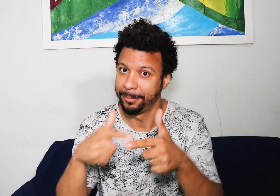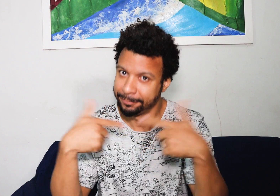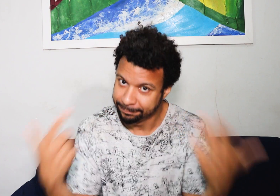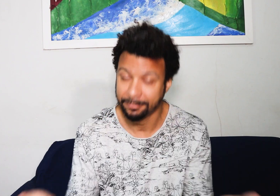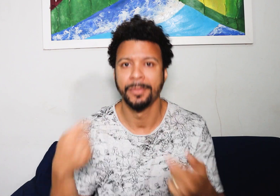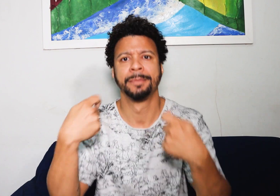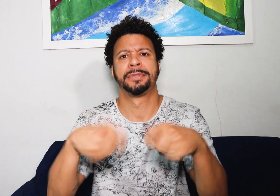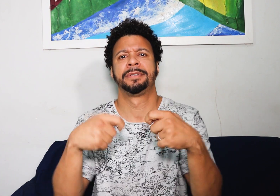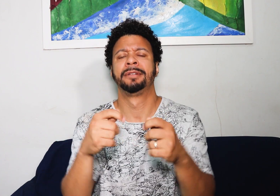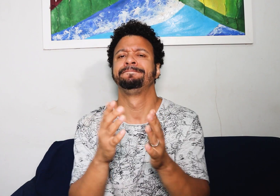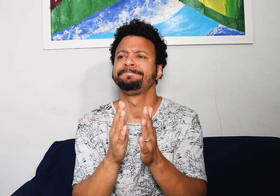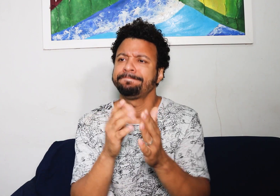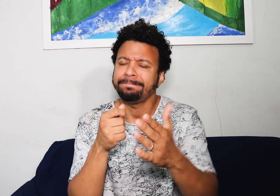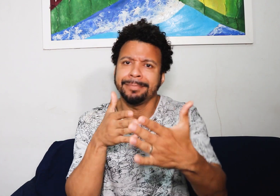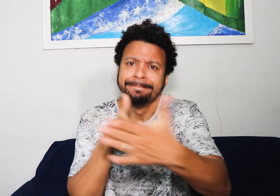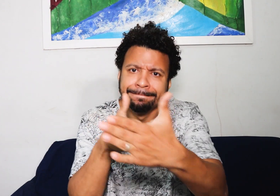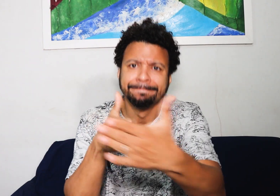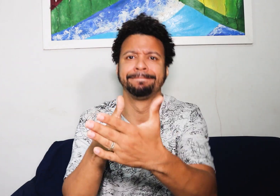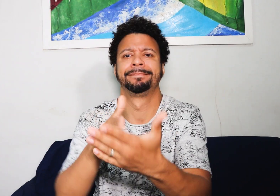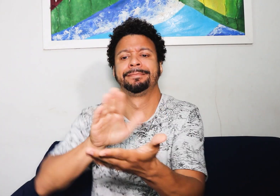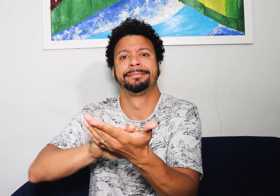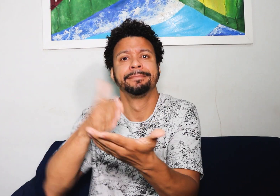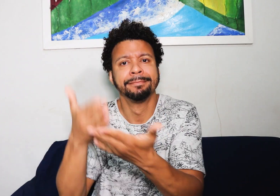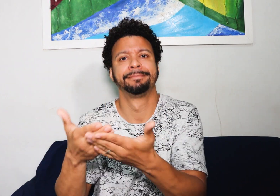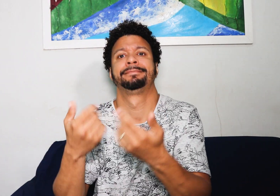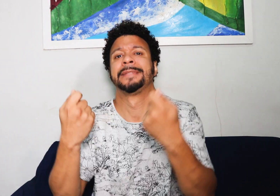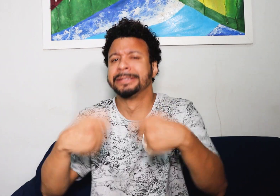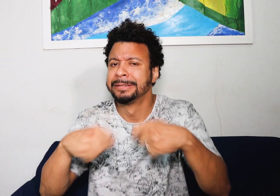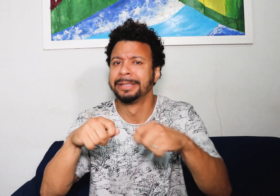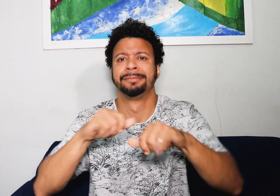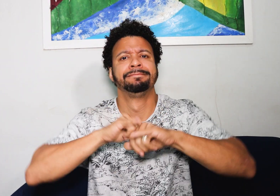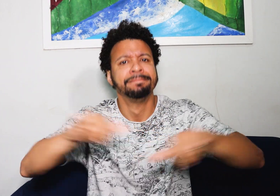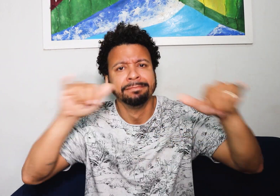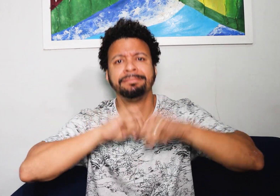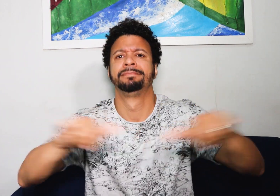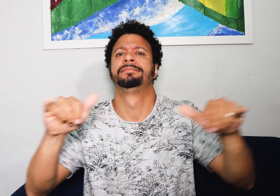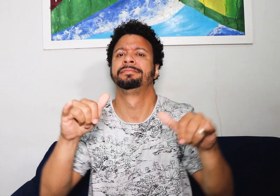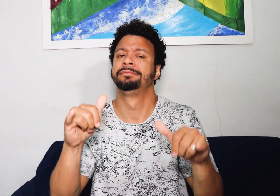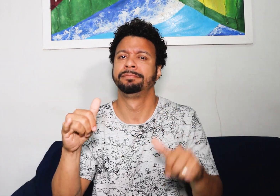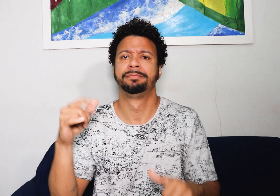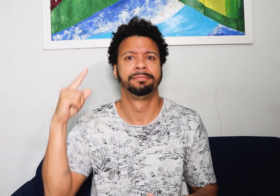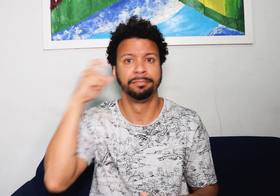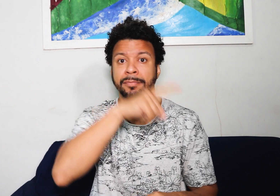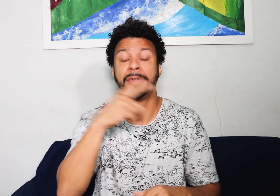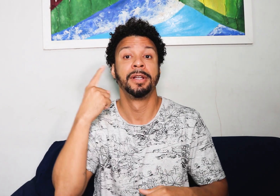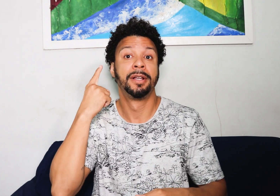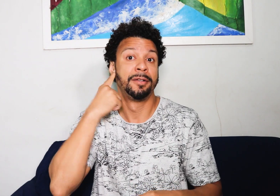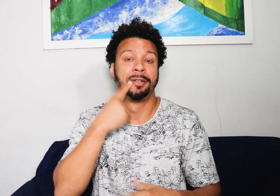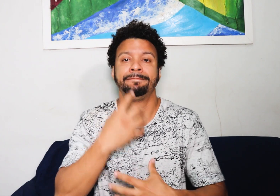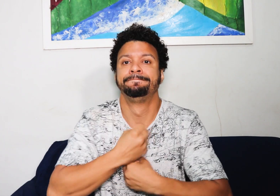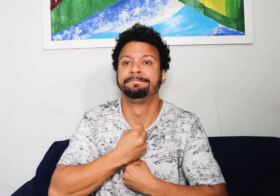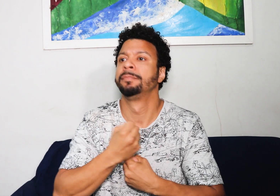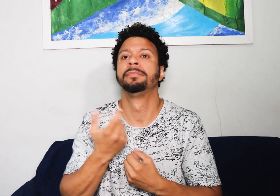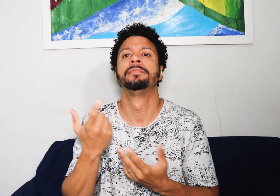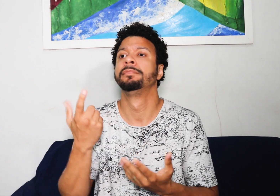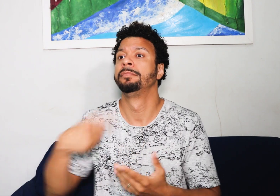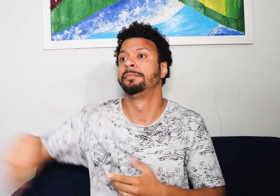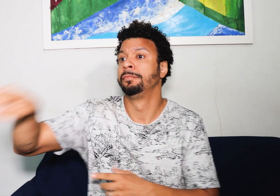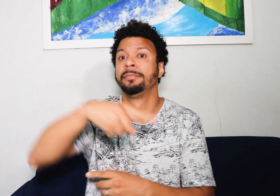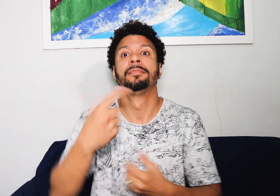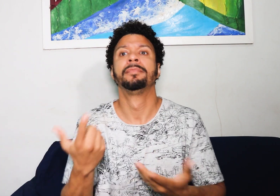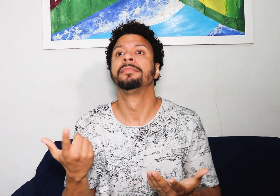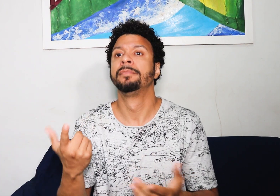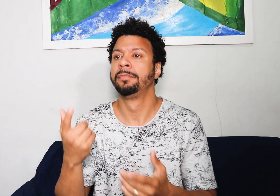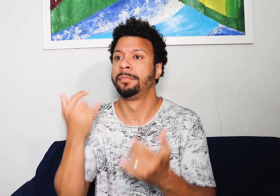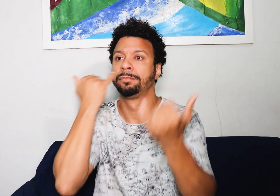eu fui saber aquela informação bem depois. Então esse é o problema. A falta de acessibilidade nos jornais, nas TVs é muito difícil.